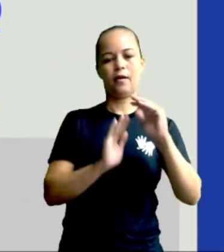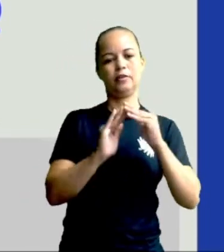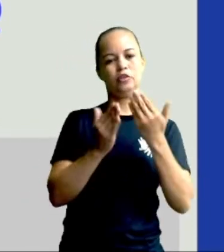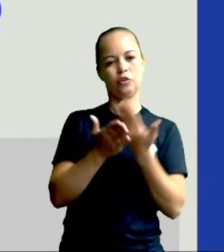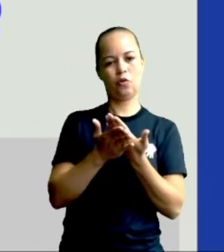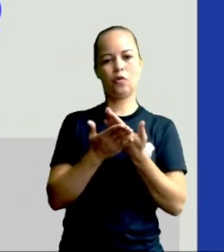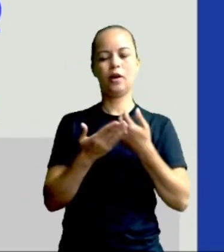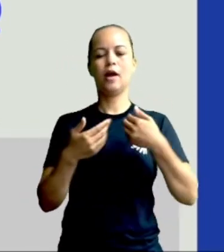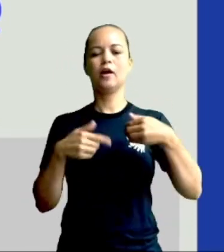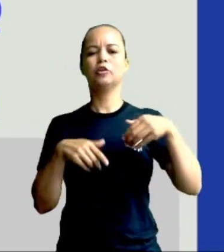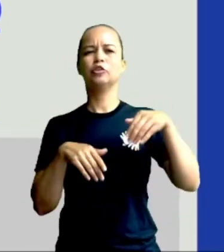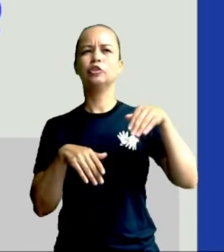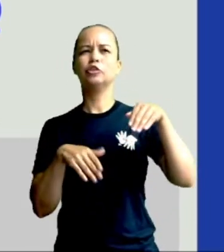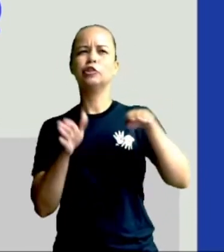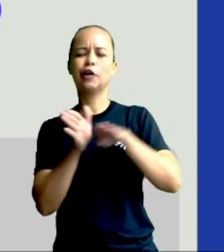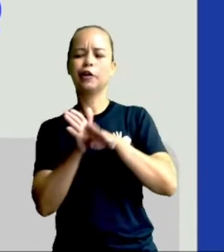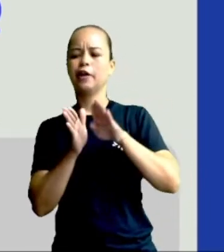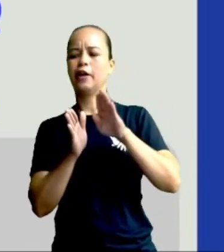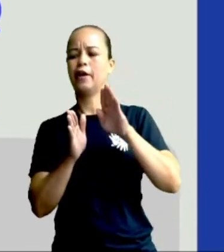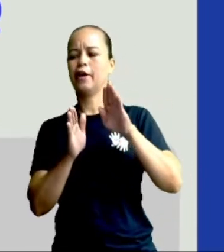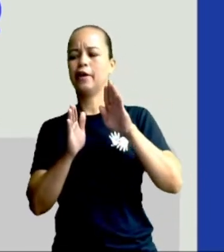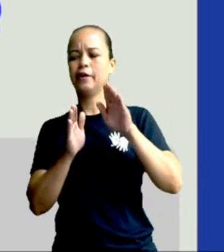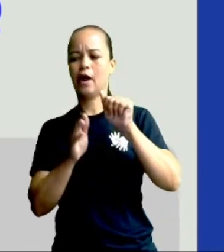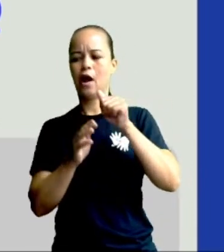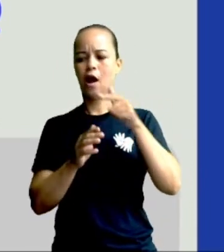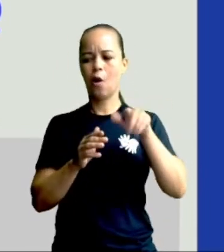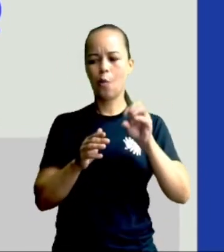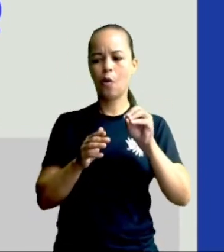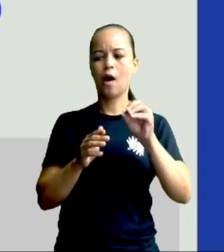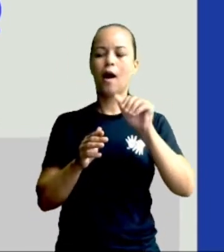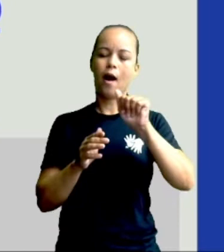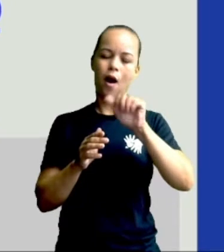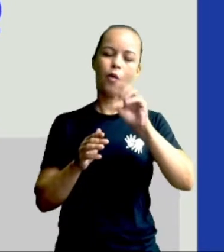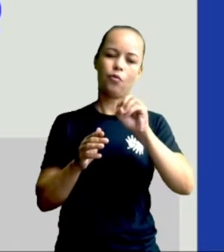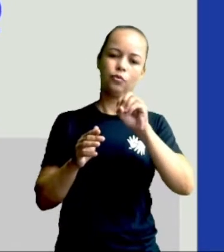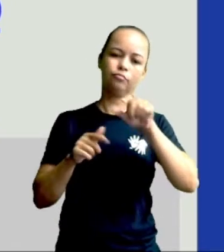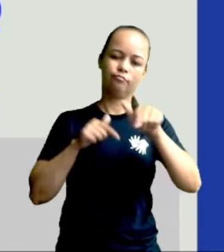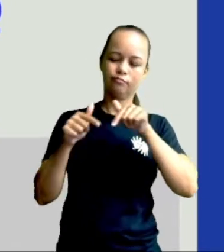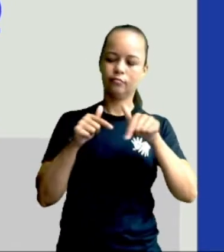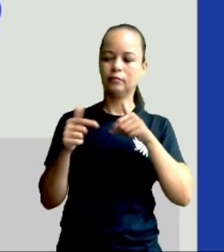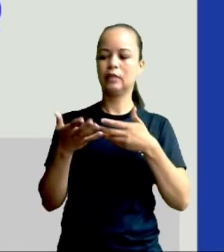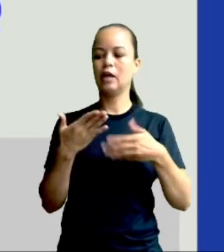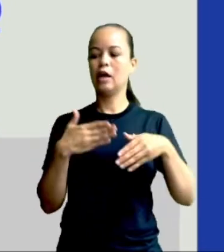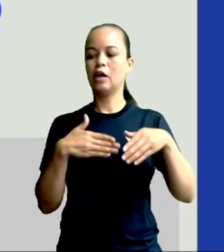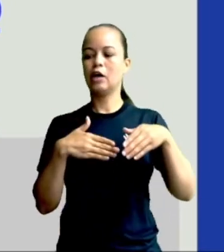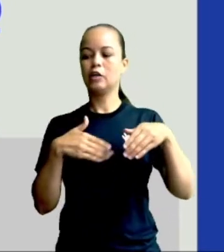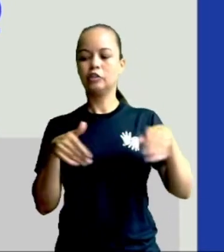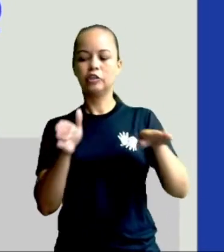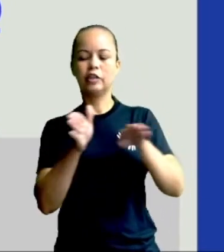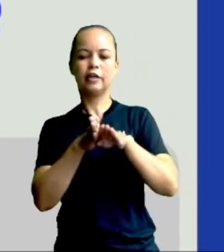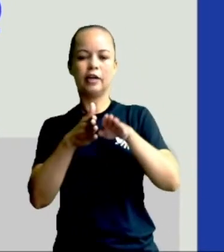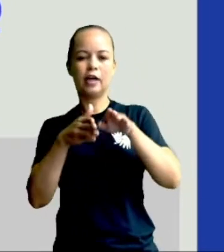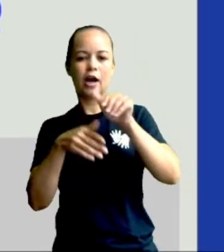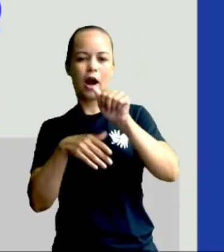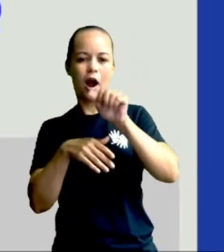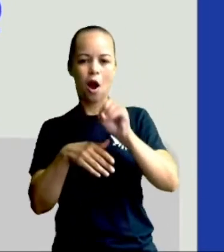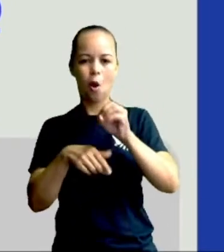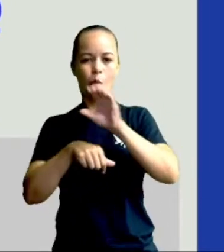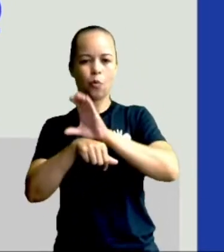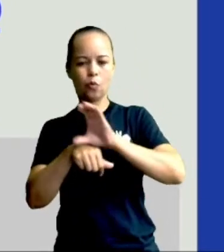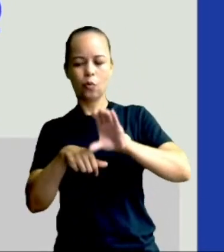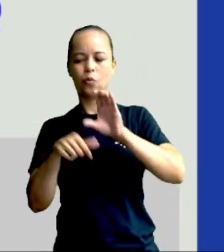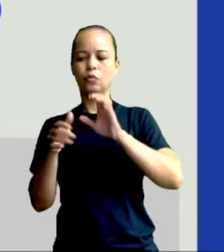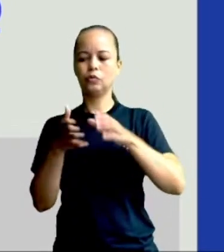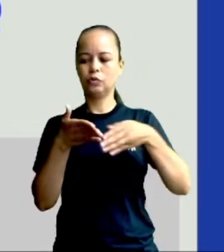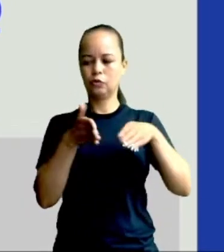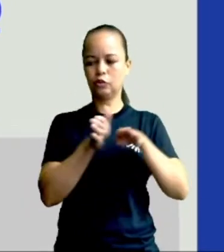Cheguei ao trabalho chegamos ao curso chegamos ao final do curso chegamos ao final